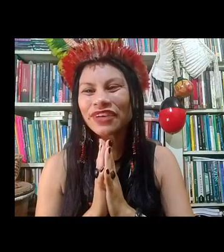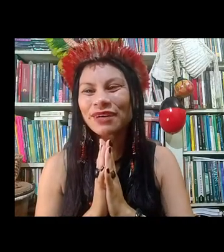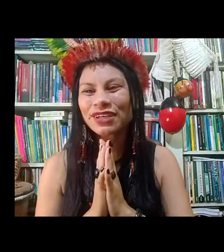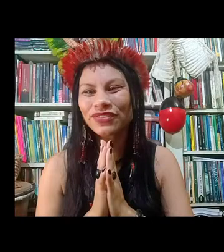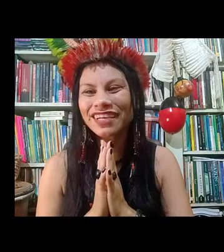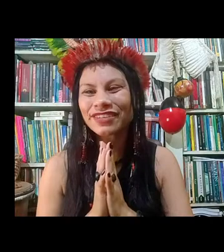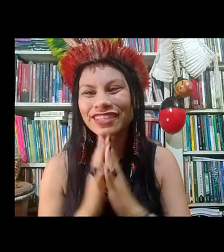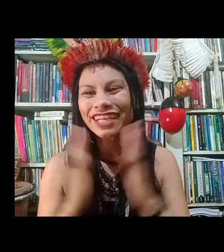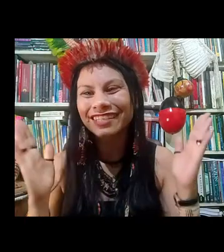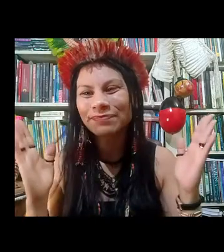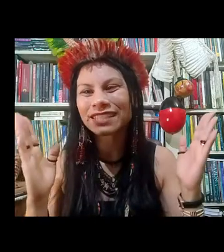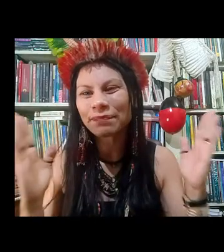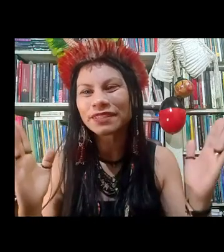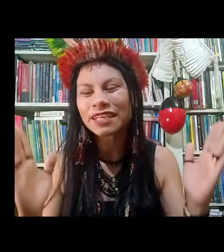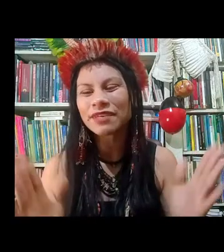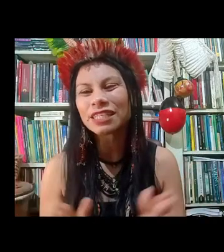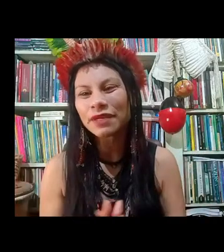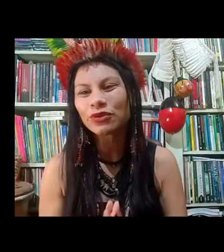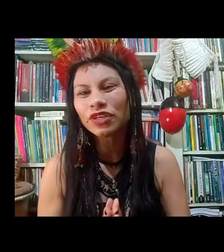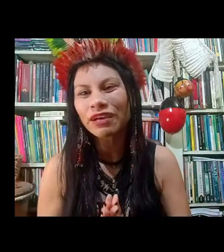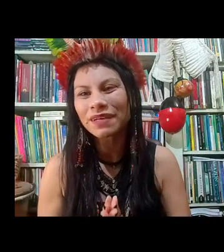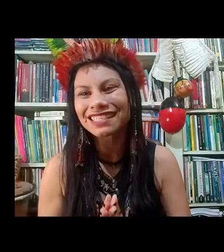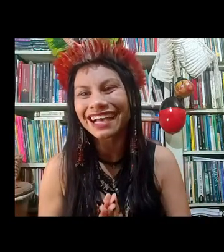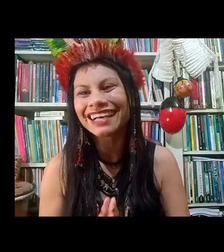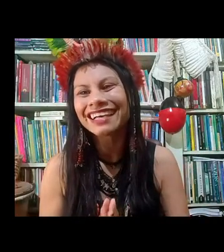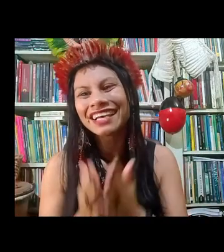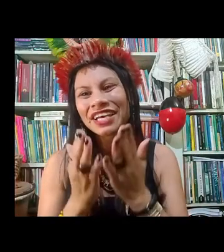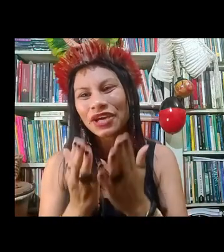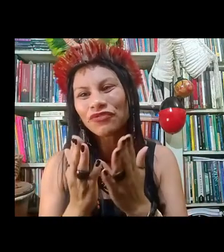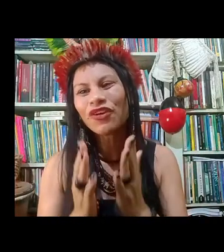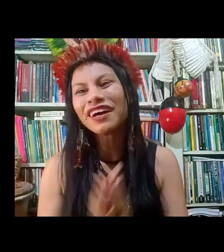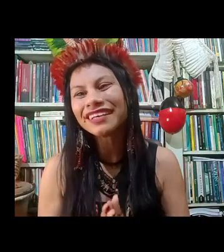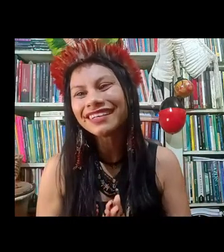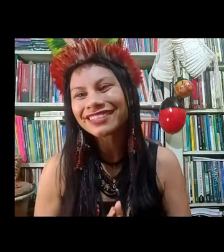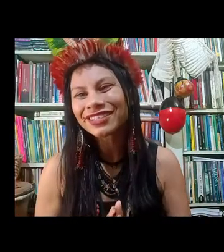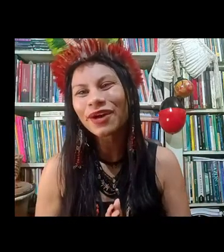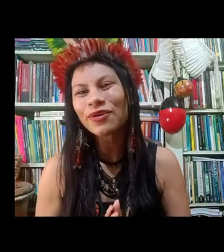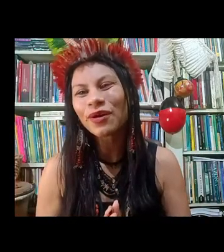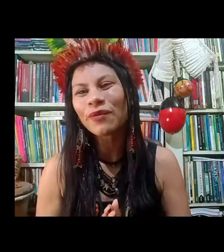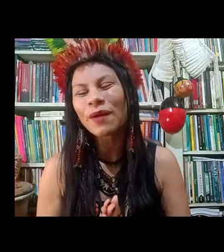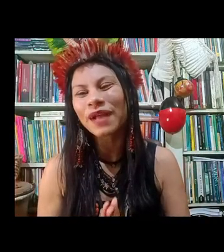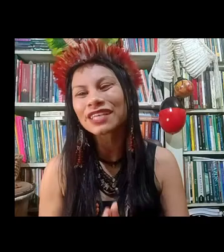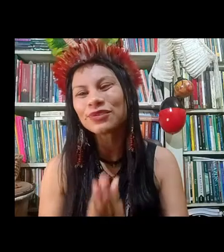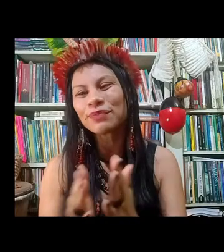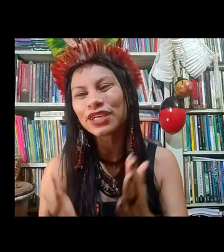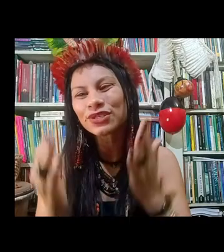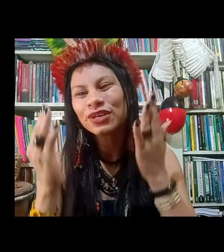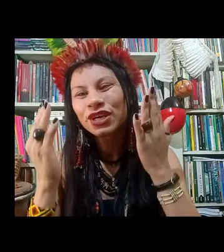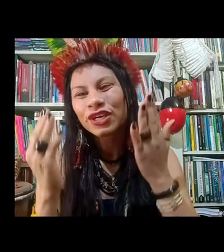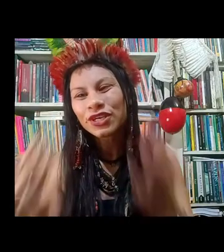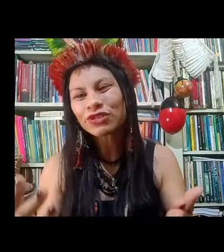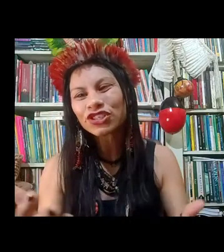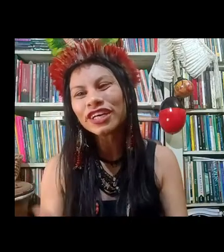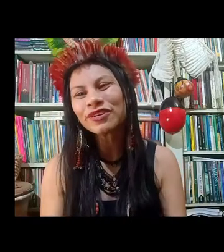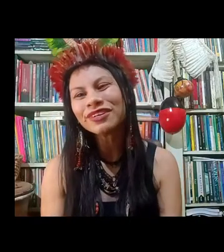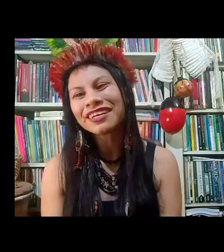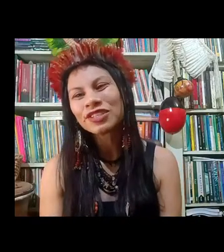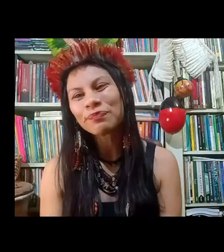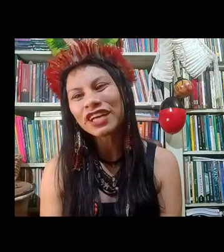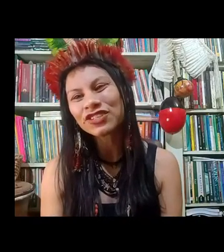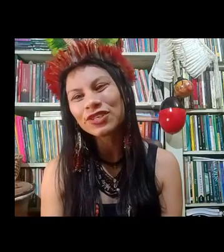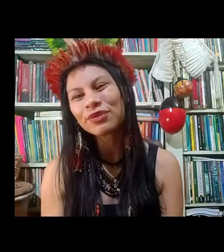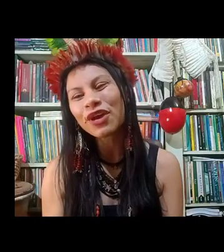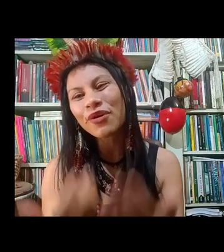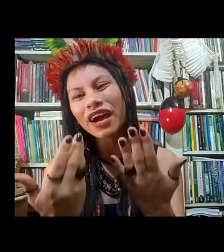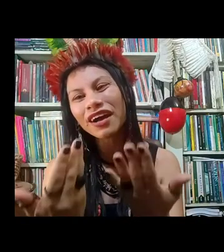gente vai se ver mais vezes, eu tenho certeza. Essa pandemia sempre vai passar. Eu vou aí te dar um abraço e um beijo e um cheiro